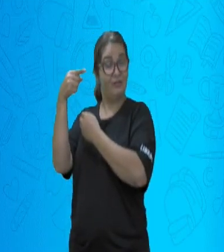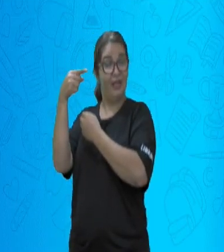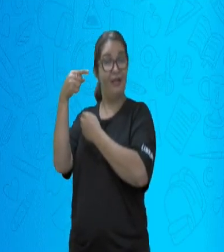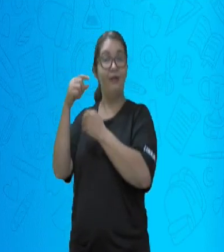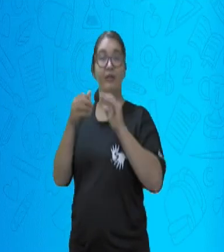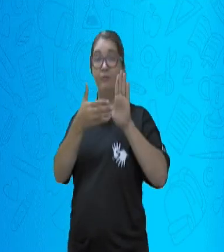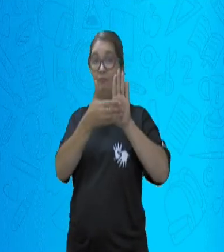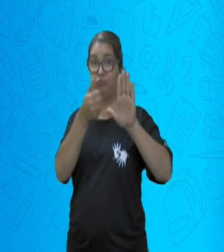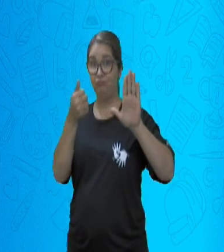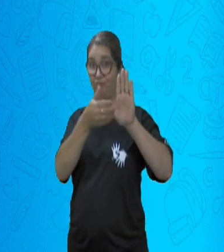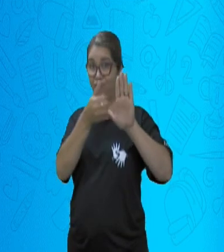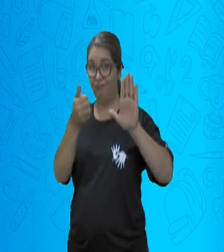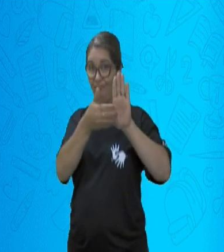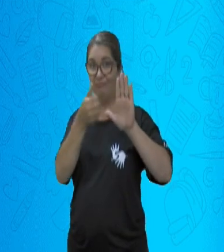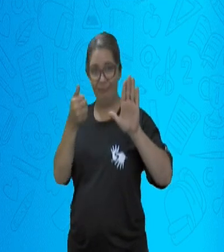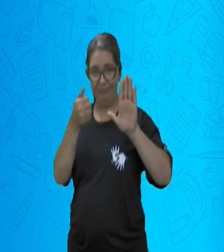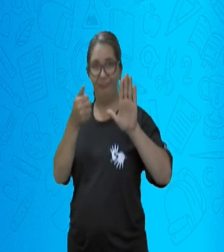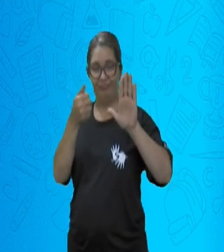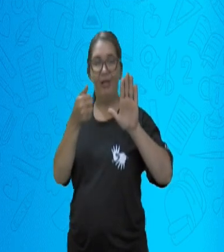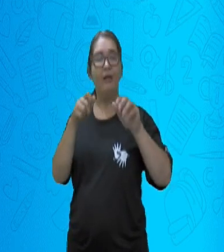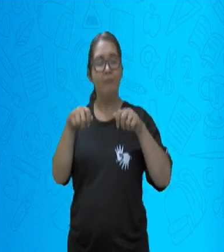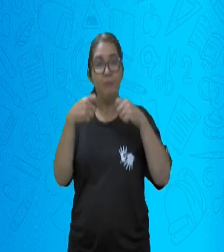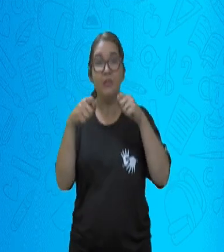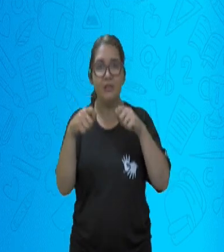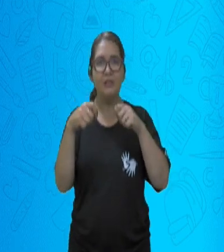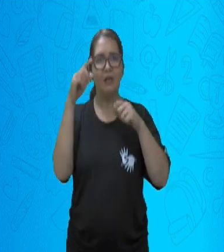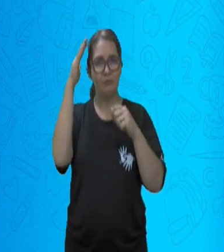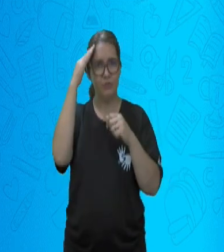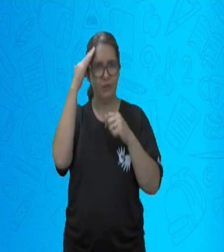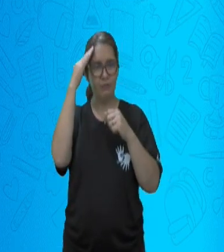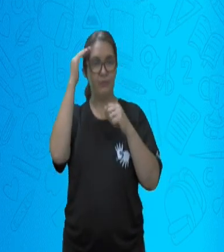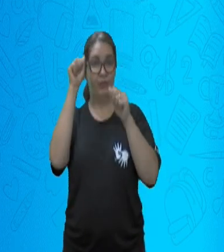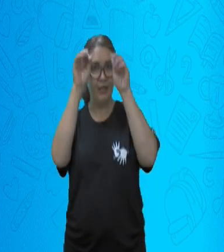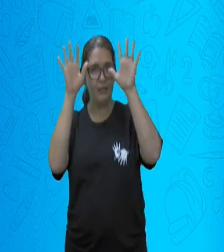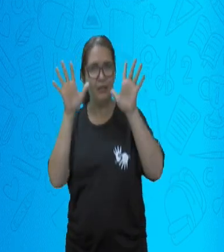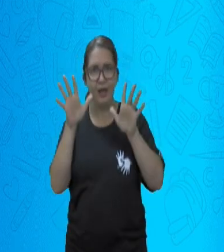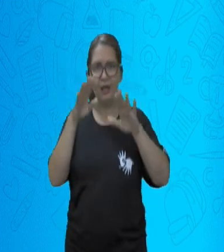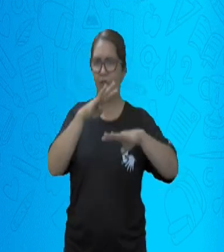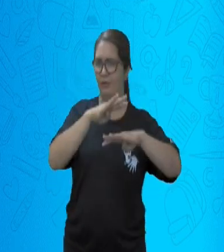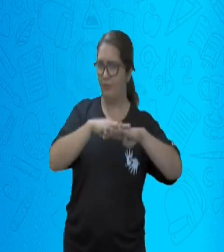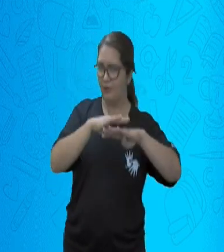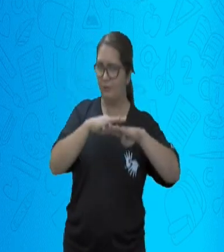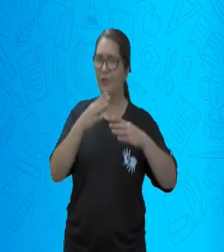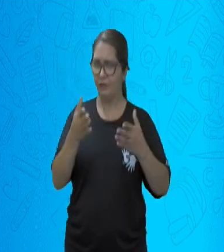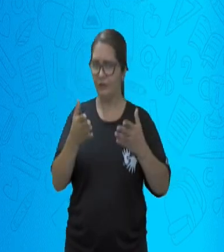ser identificado quando a gente vai fazer a operação matemática de menos.